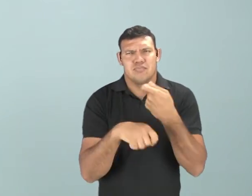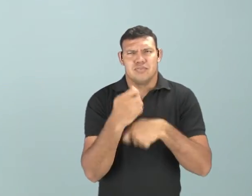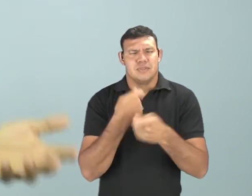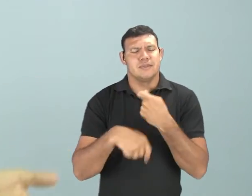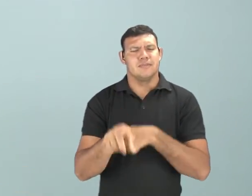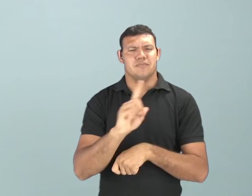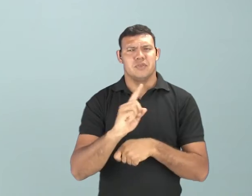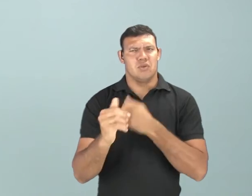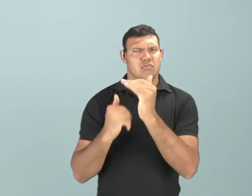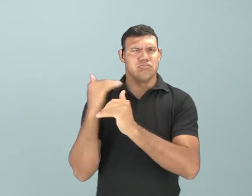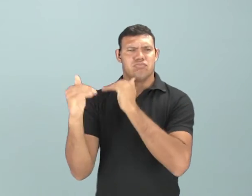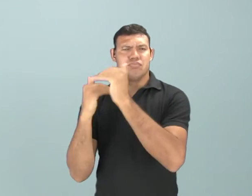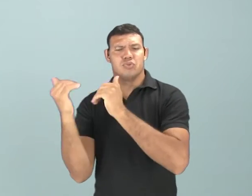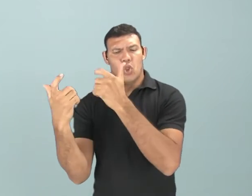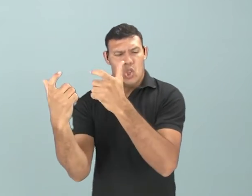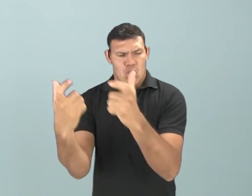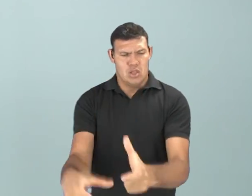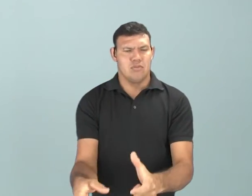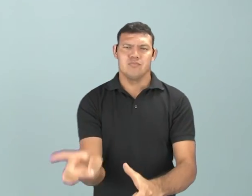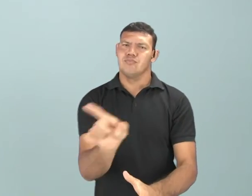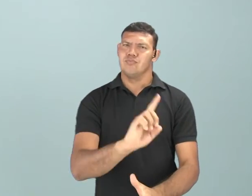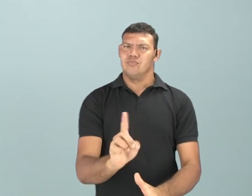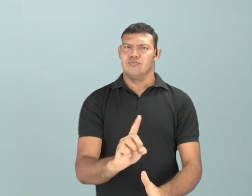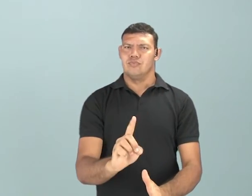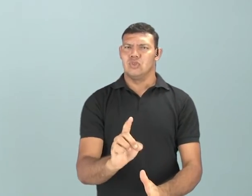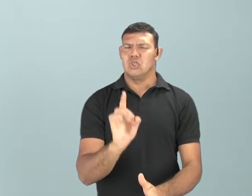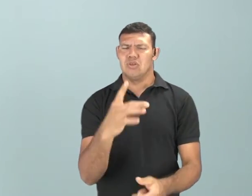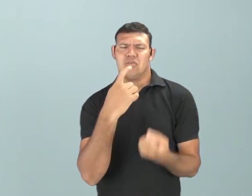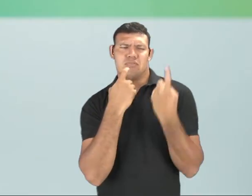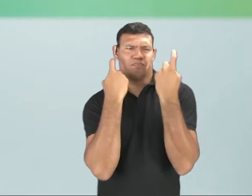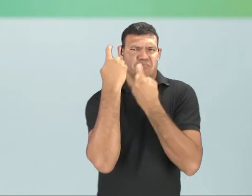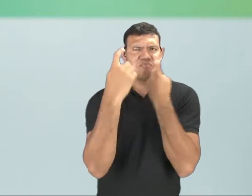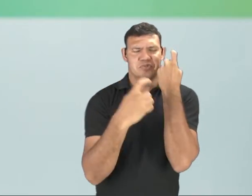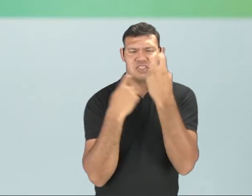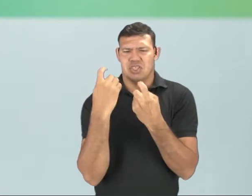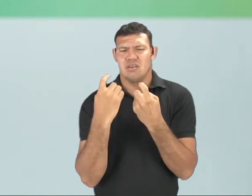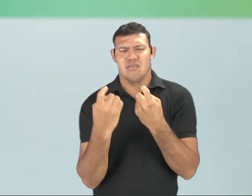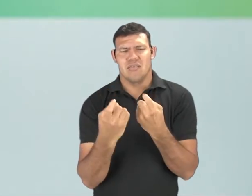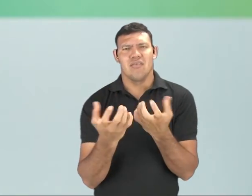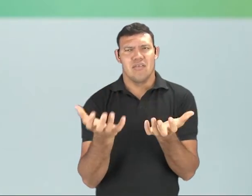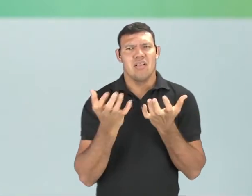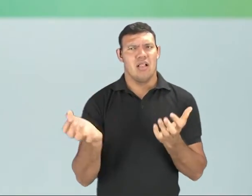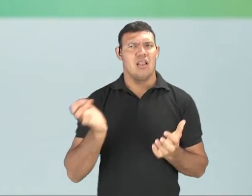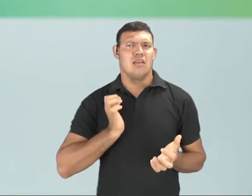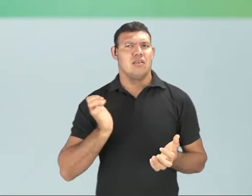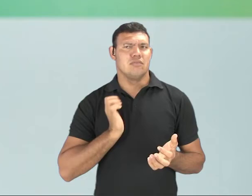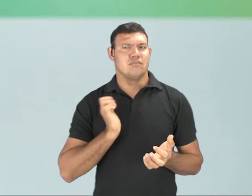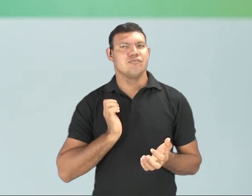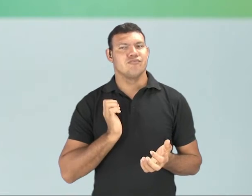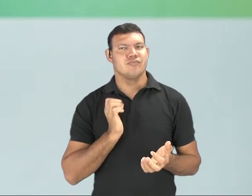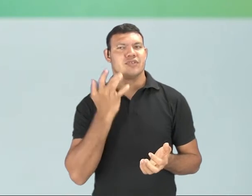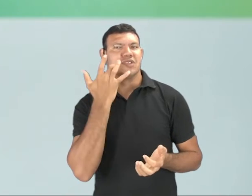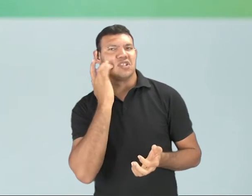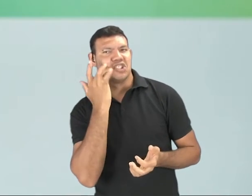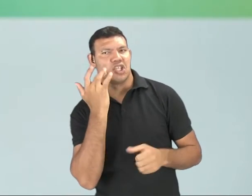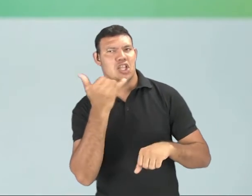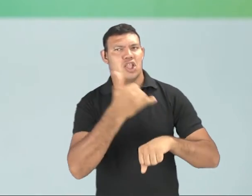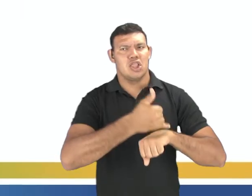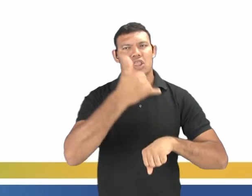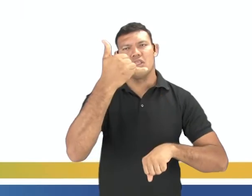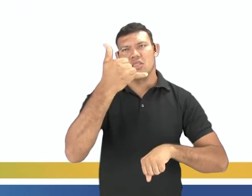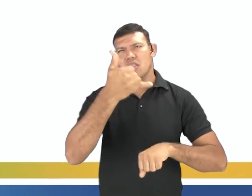pudesse desenvolver localmente. Apenas a preocupação de levar embora todas as riquezas a qualquer custo. Então os